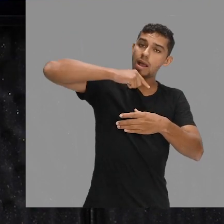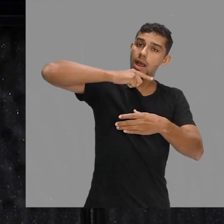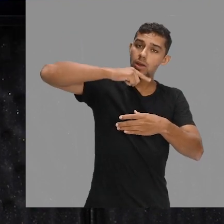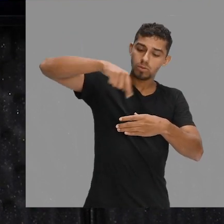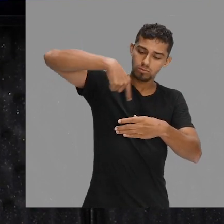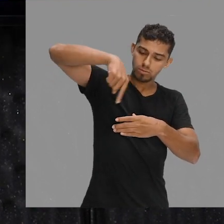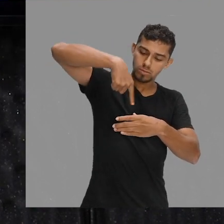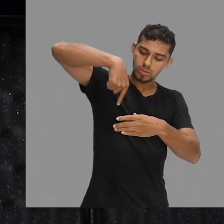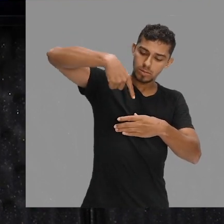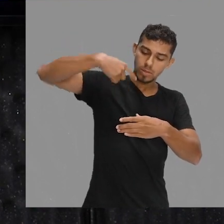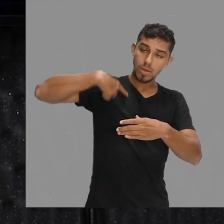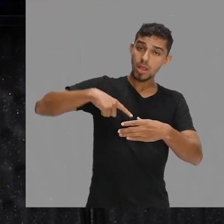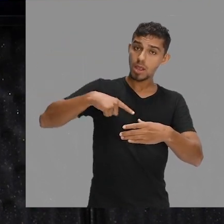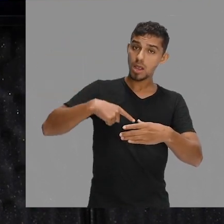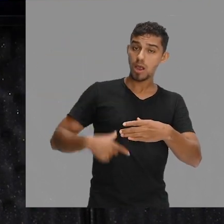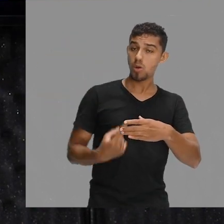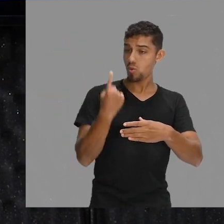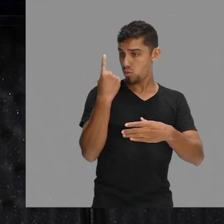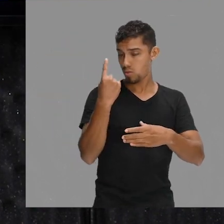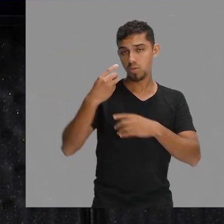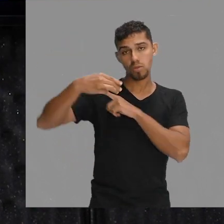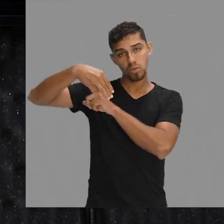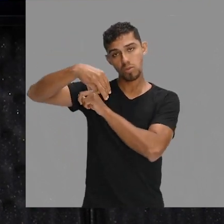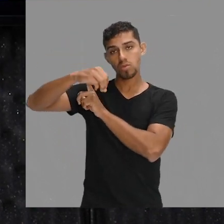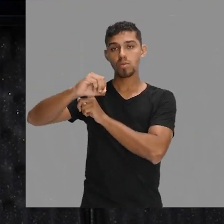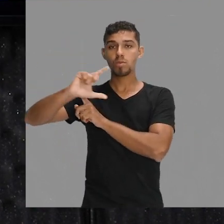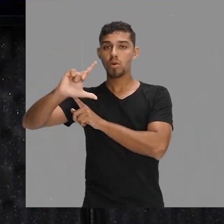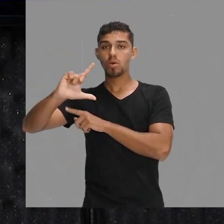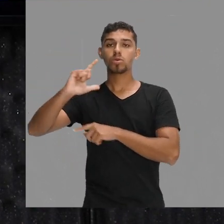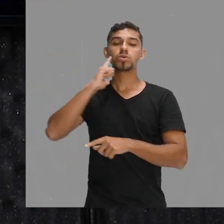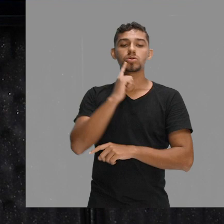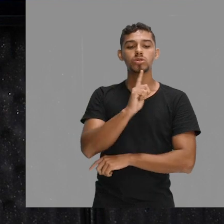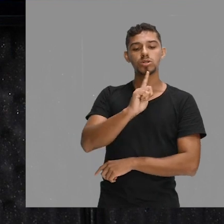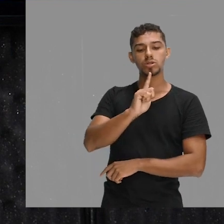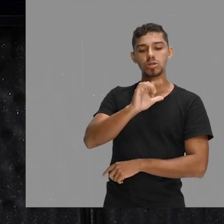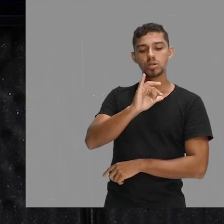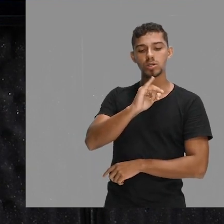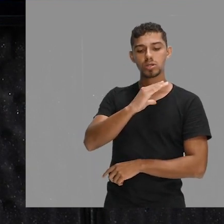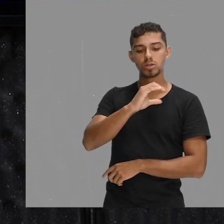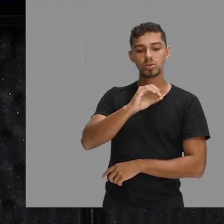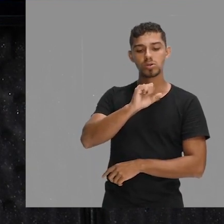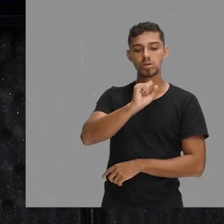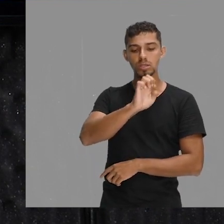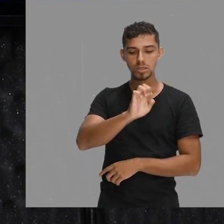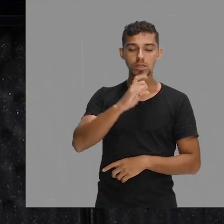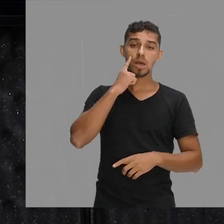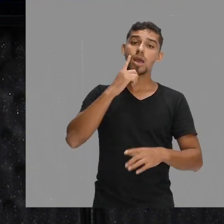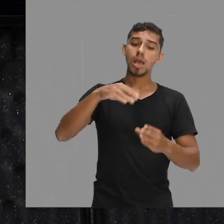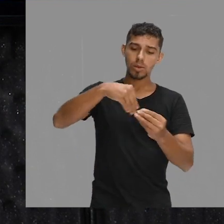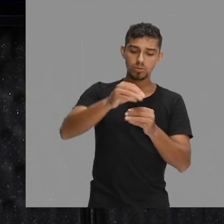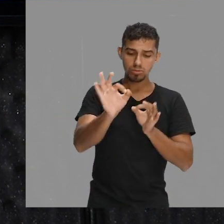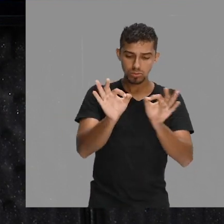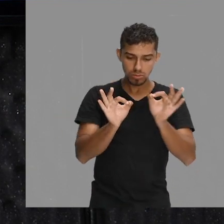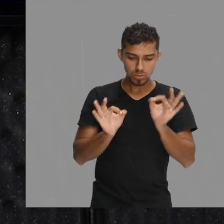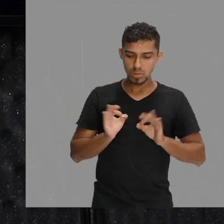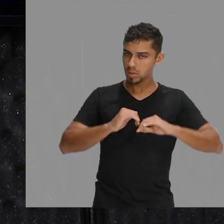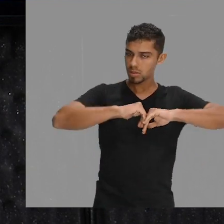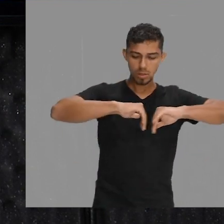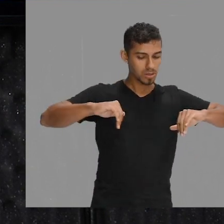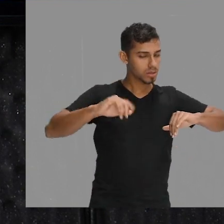eu vou ter 1 mol de glicose, porque a glicose é uma substância molecular. Ela não se